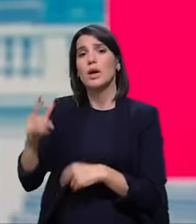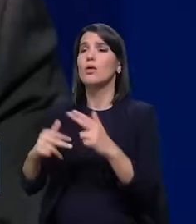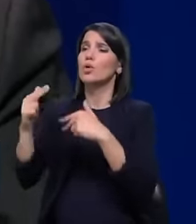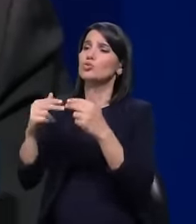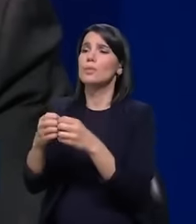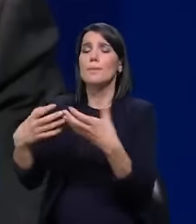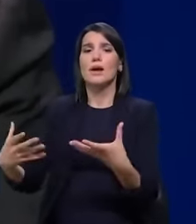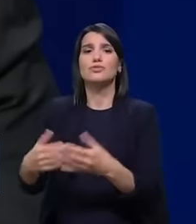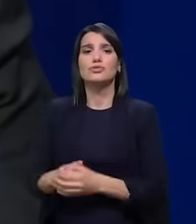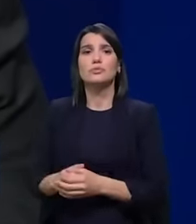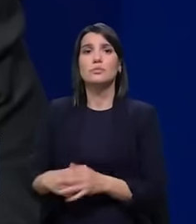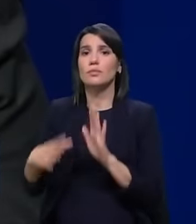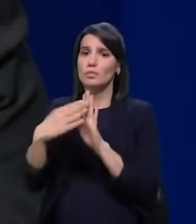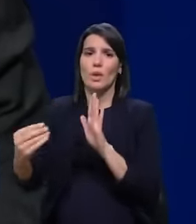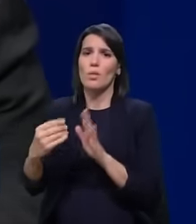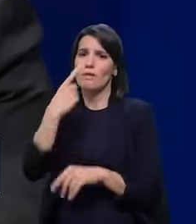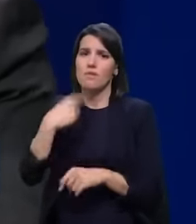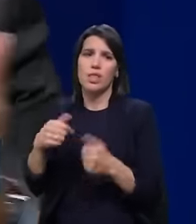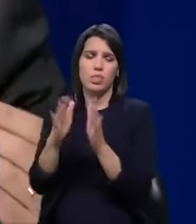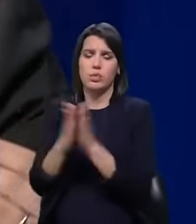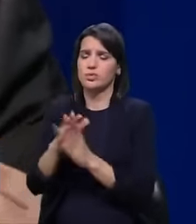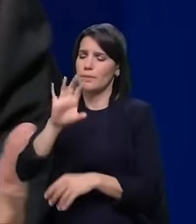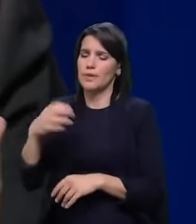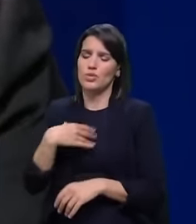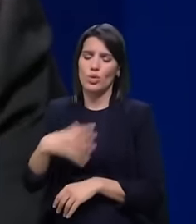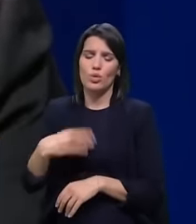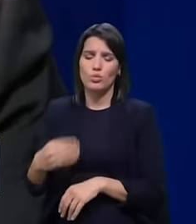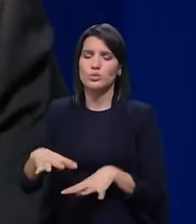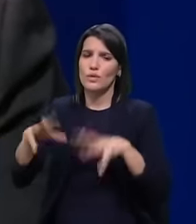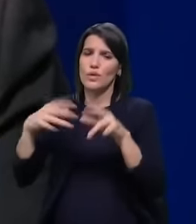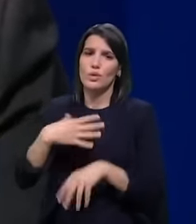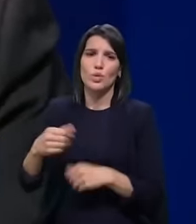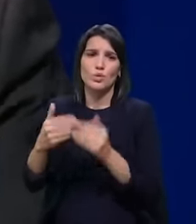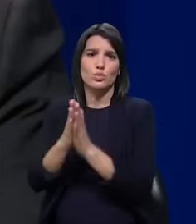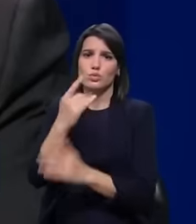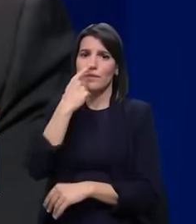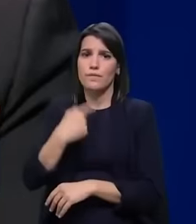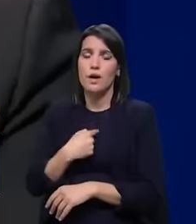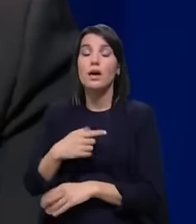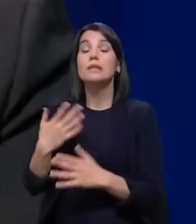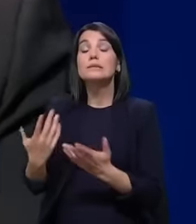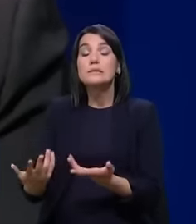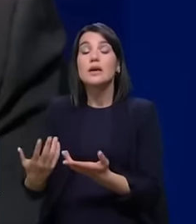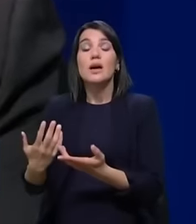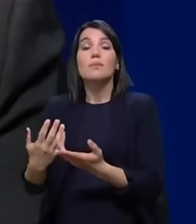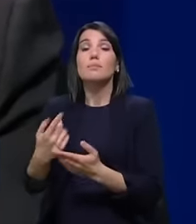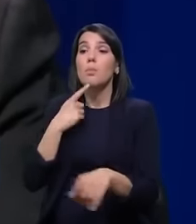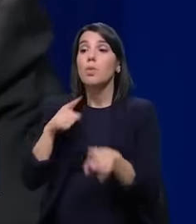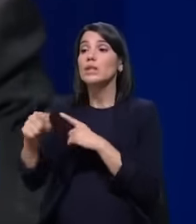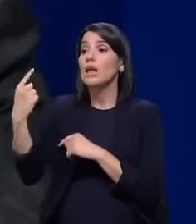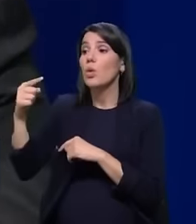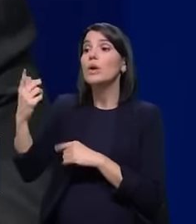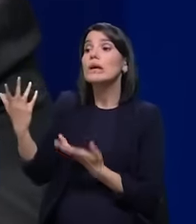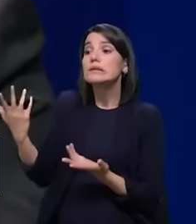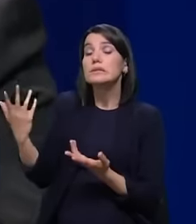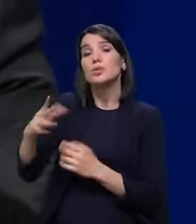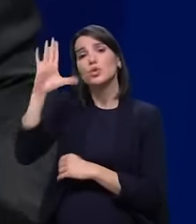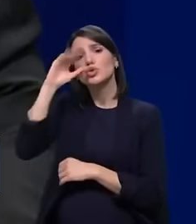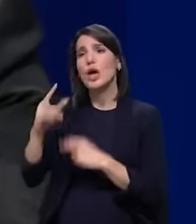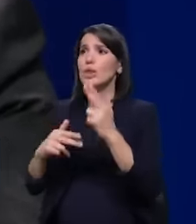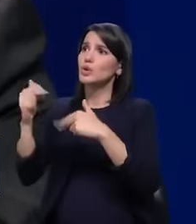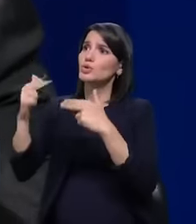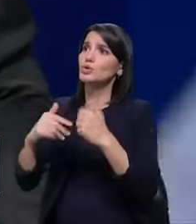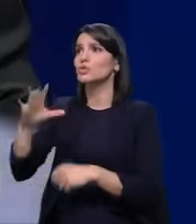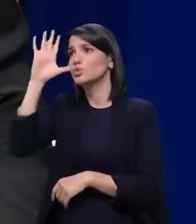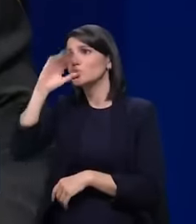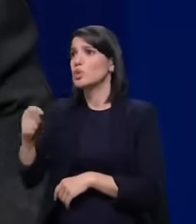mais. Um modelo que falhou em todos os países do mundo, em todos os países desenvolvidos do mundo, em que a única política que tem é o Estado a construir, o Estado